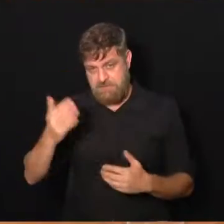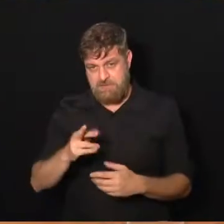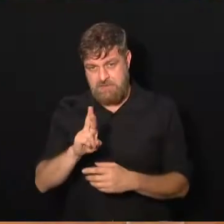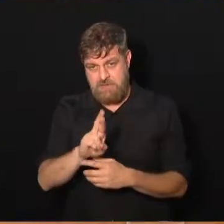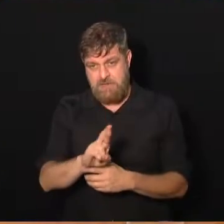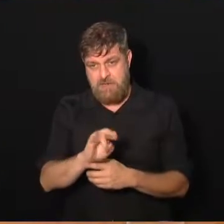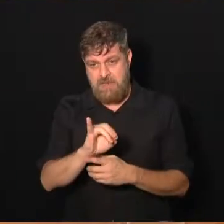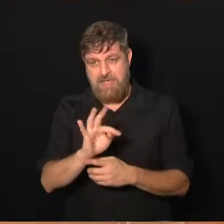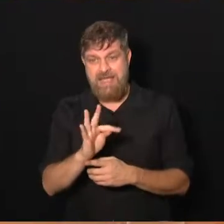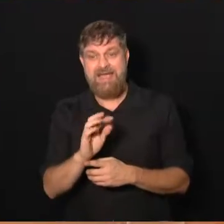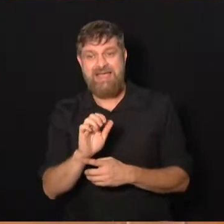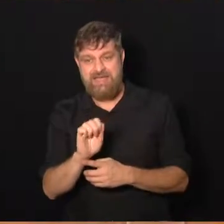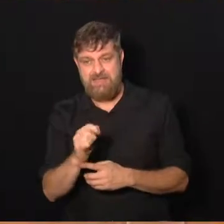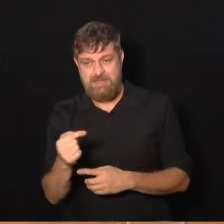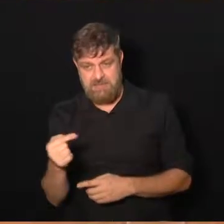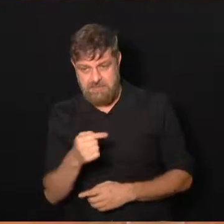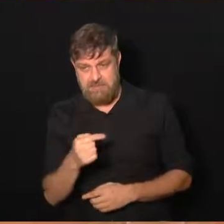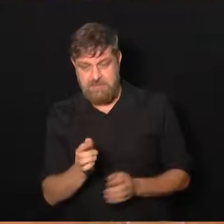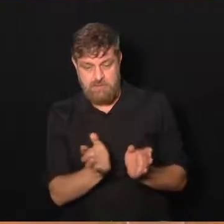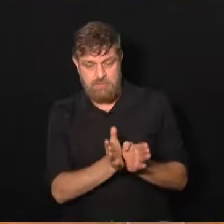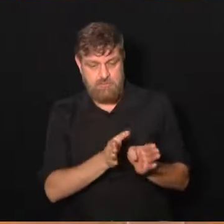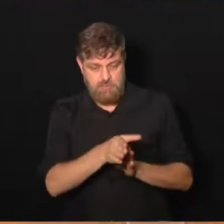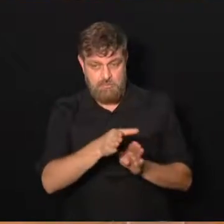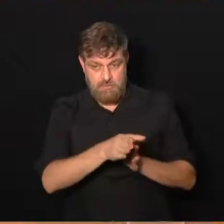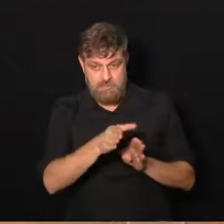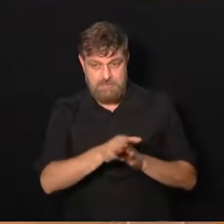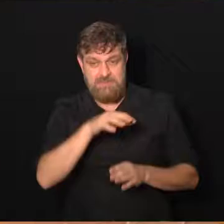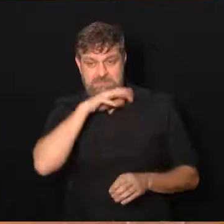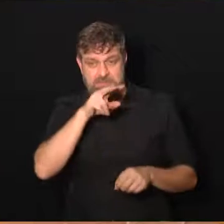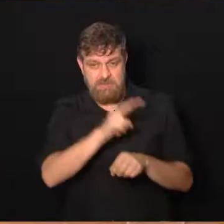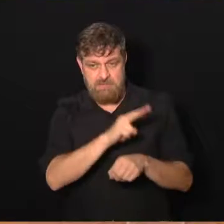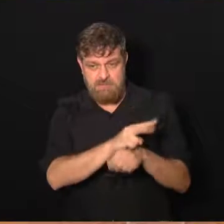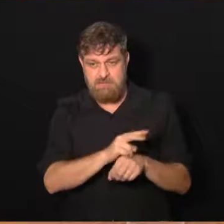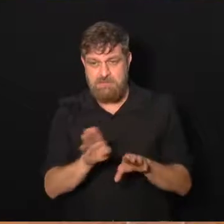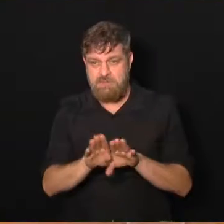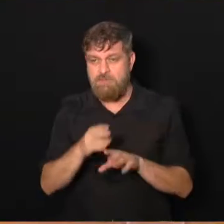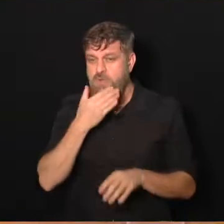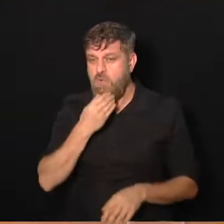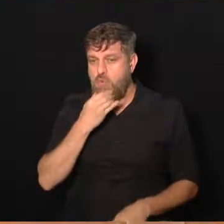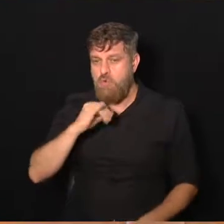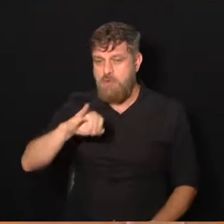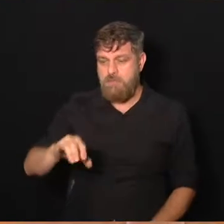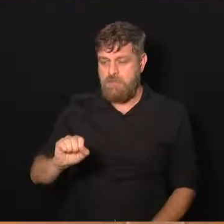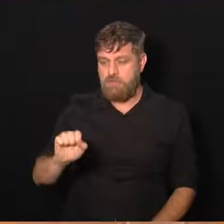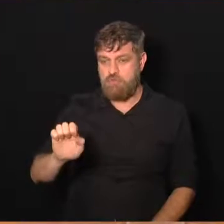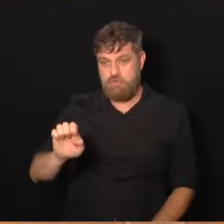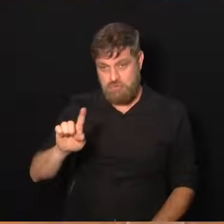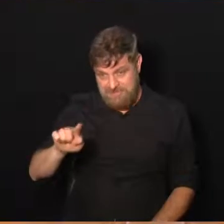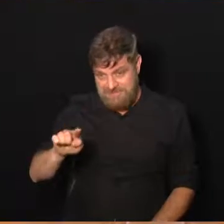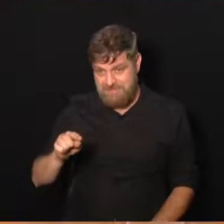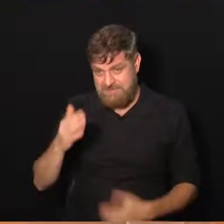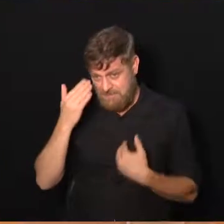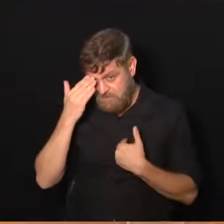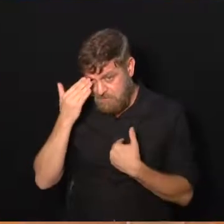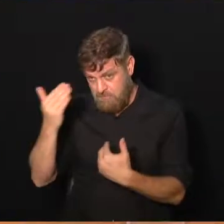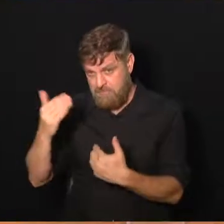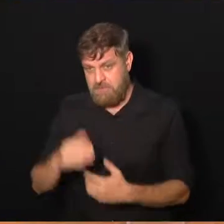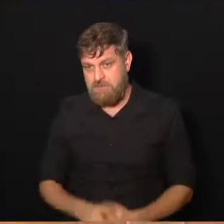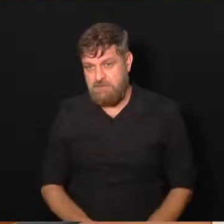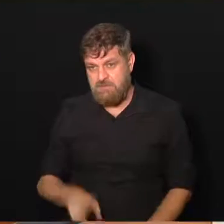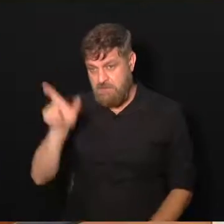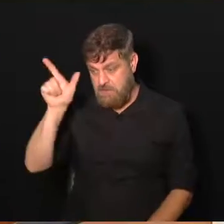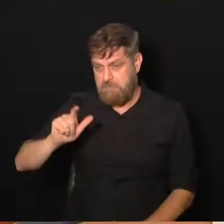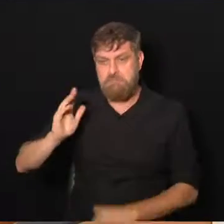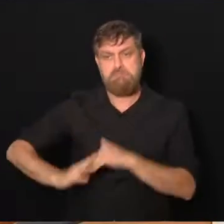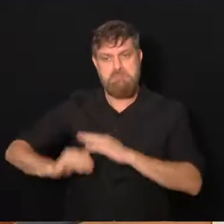Molina. Murila, está ali, conselheira municipal. Isso, e ao José Salomão Fernandes. Obrigado pela presença. Salomão é um dos mais